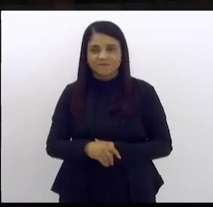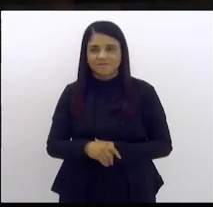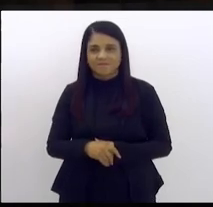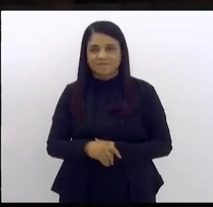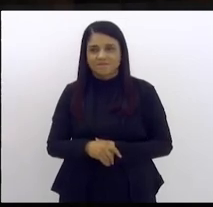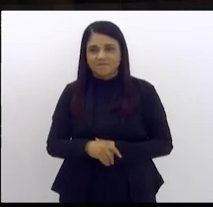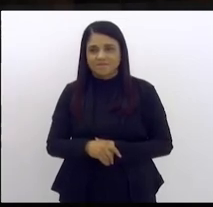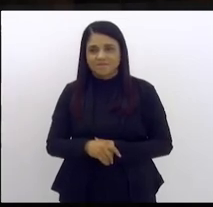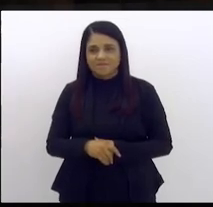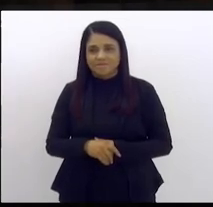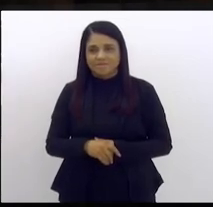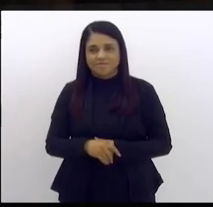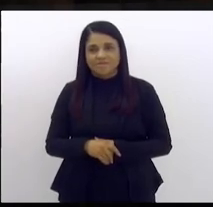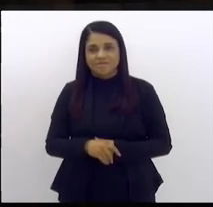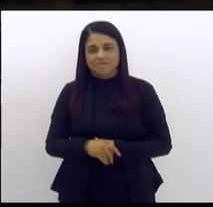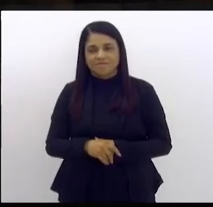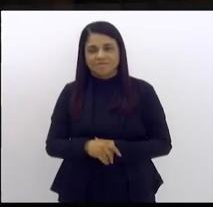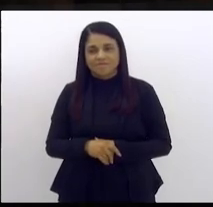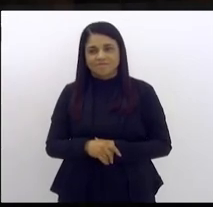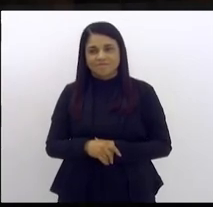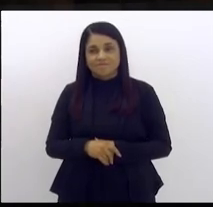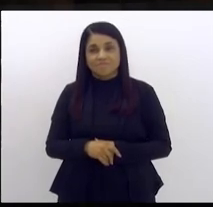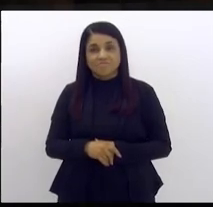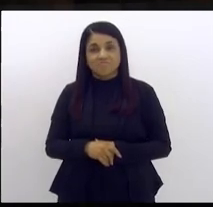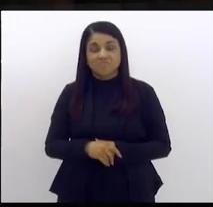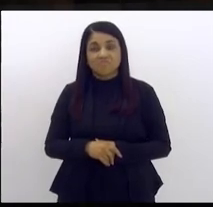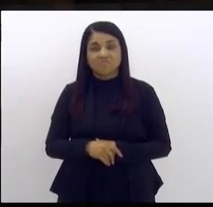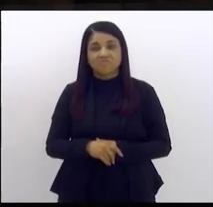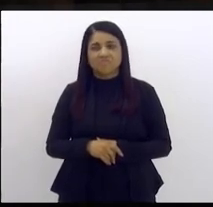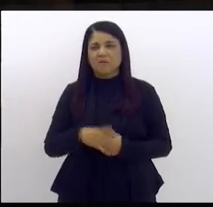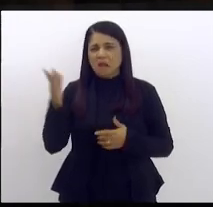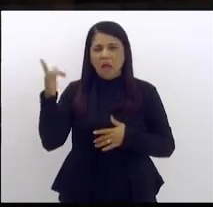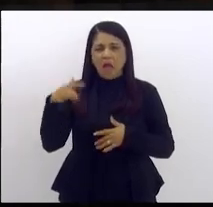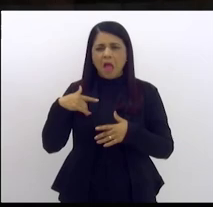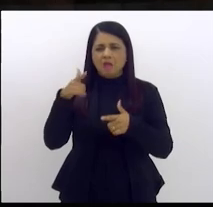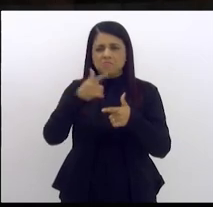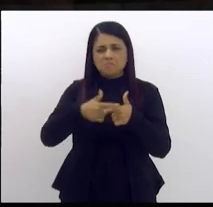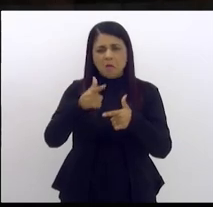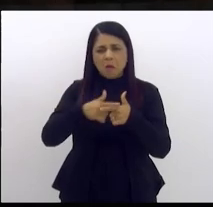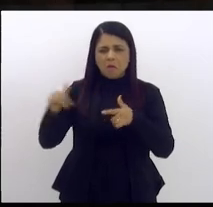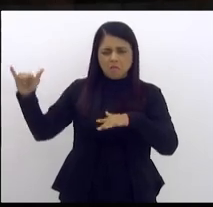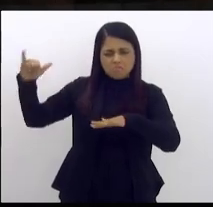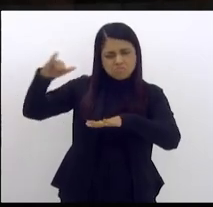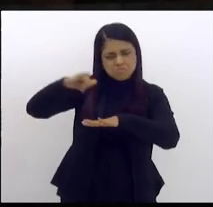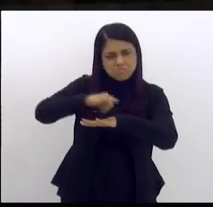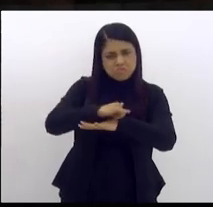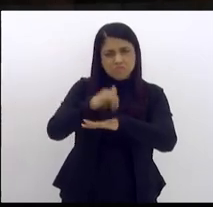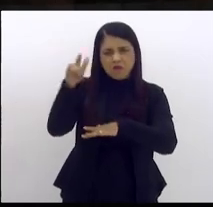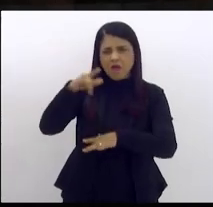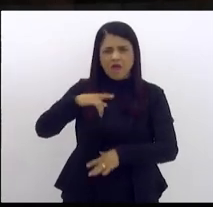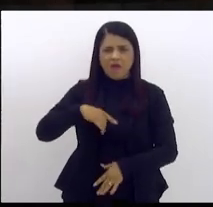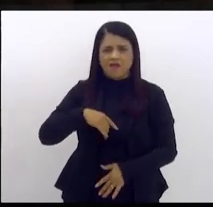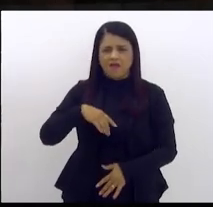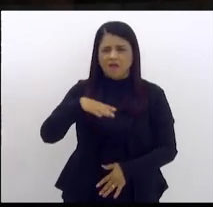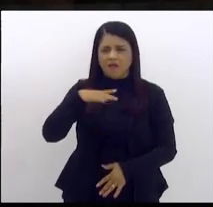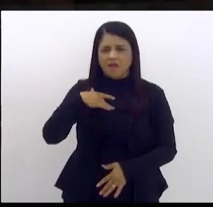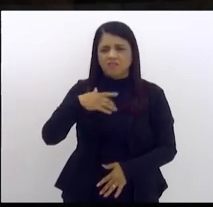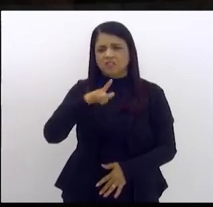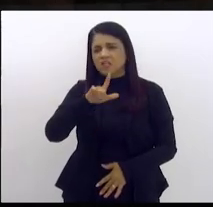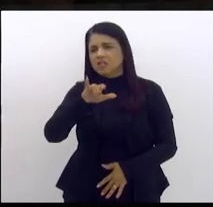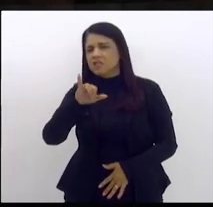justiça e devido esse episódio de aeroporto do Porto sei lá da onde lá em Lisboa não sei o